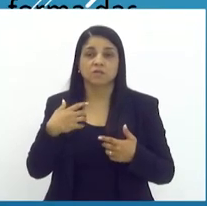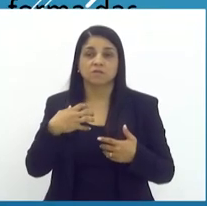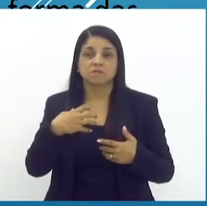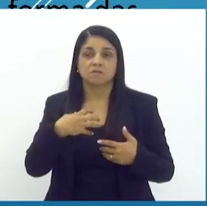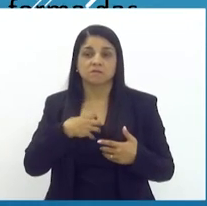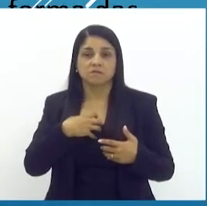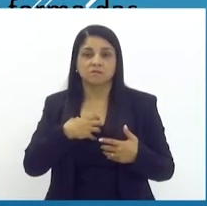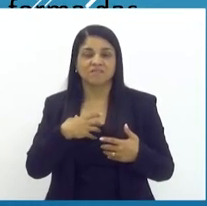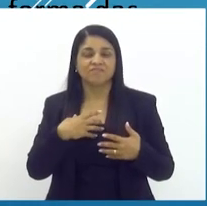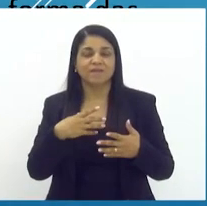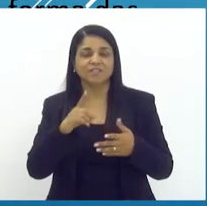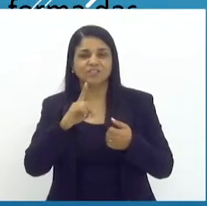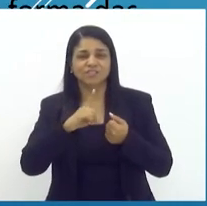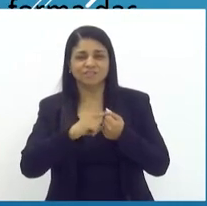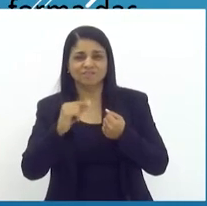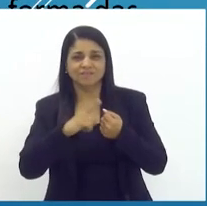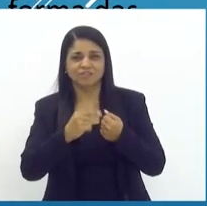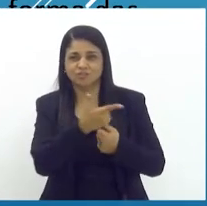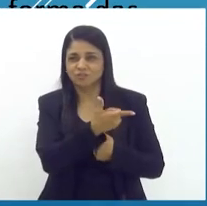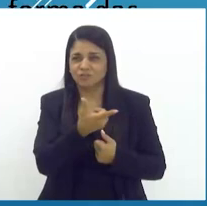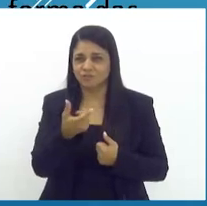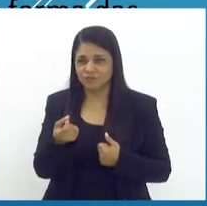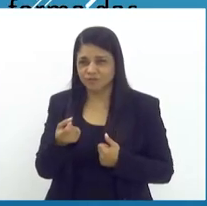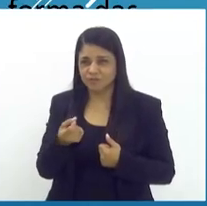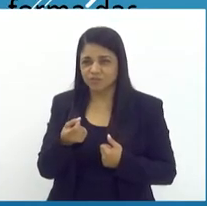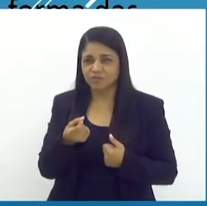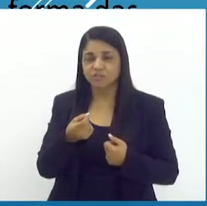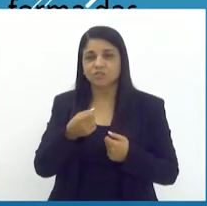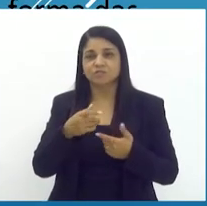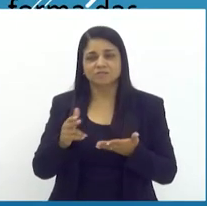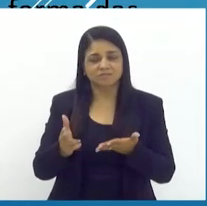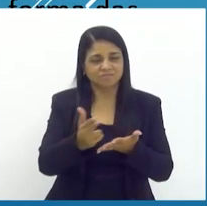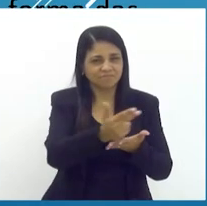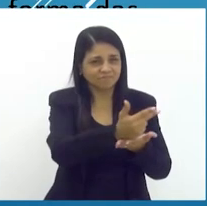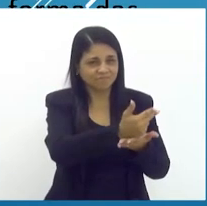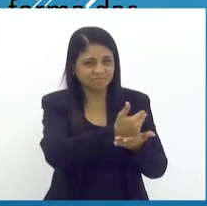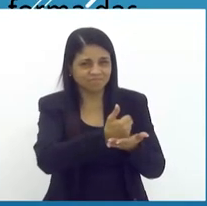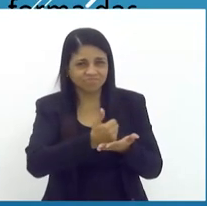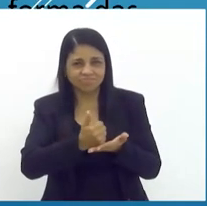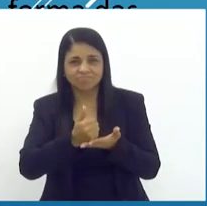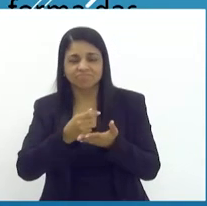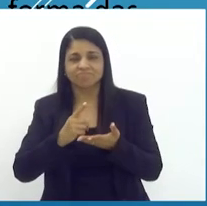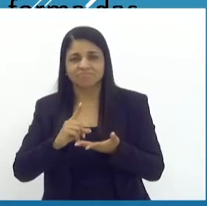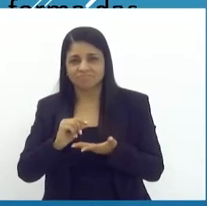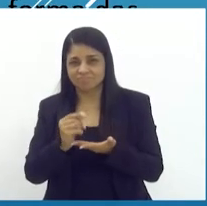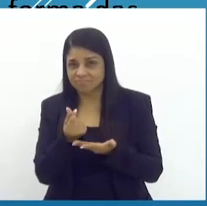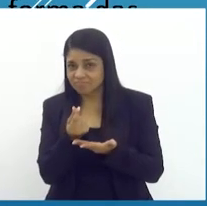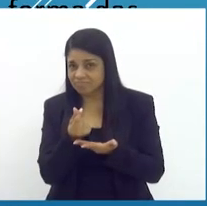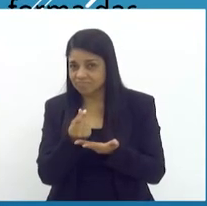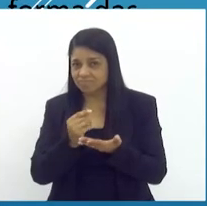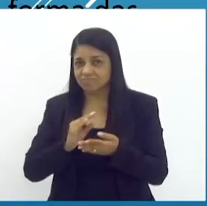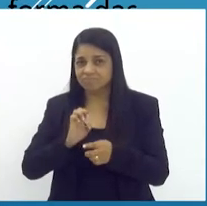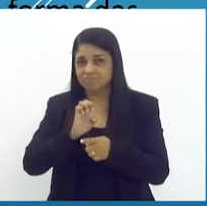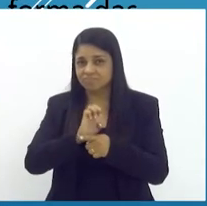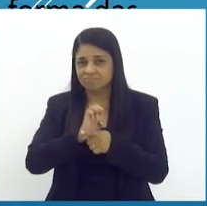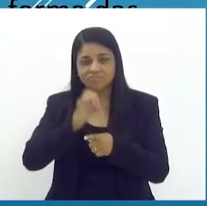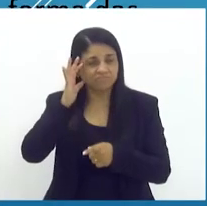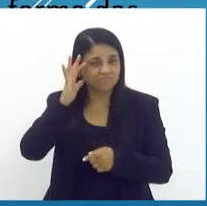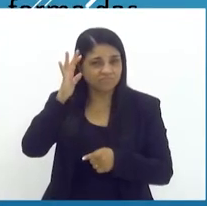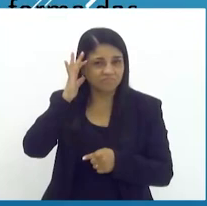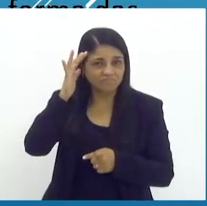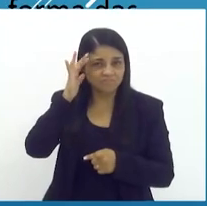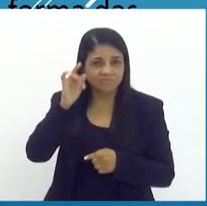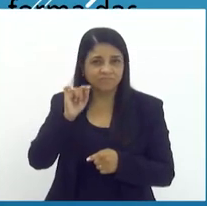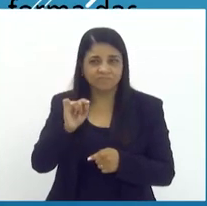esse artigo 20 tá como 20 da contribuição acho que a contribuição é um sonho de consumo para alguns estados por poder botar produtos